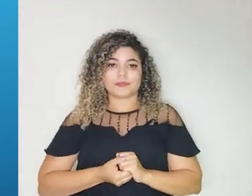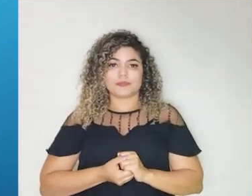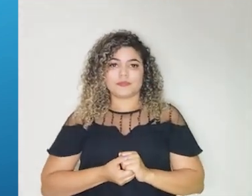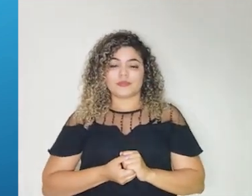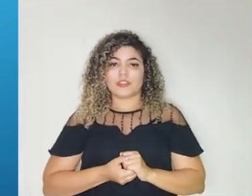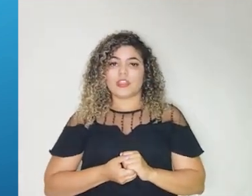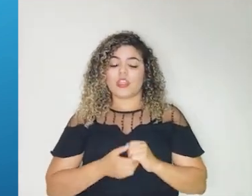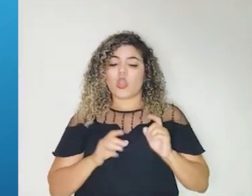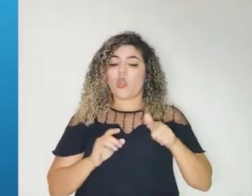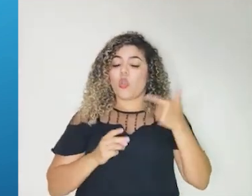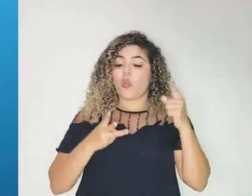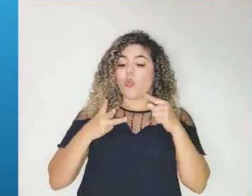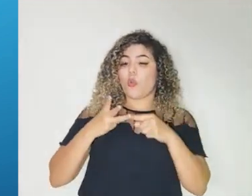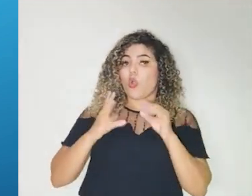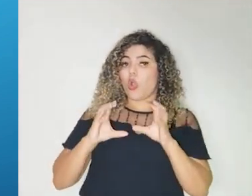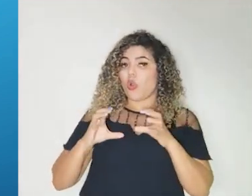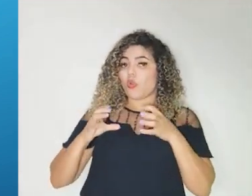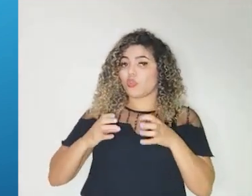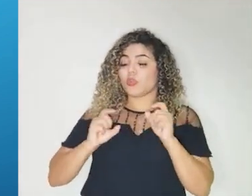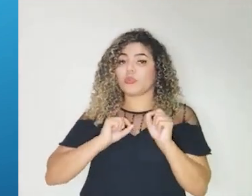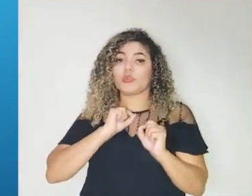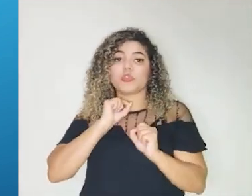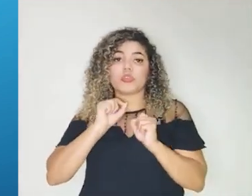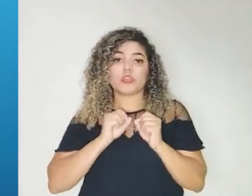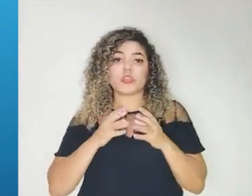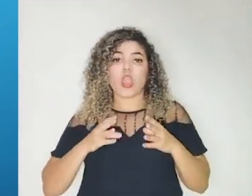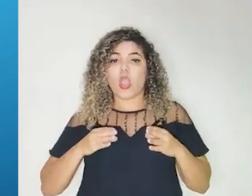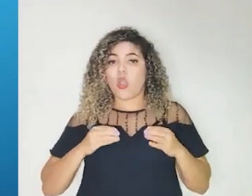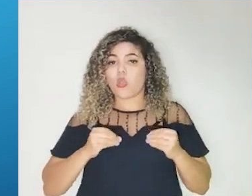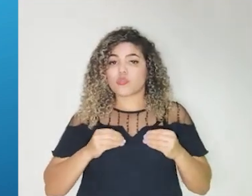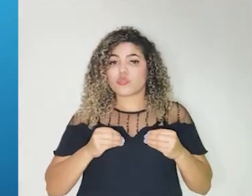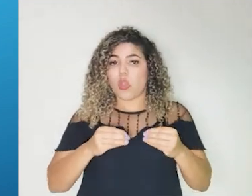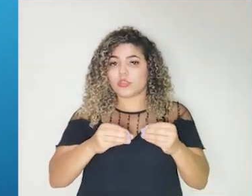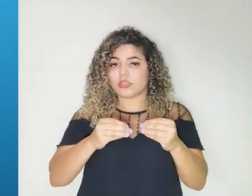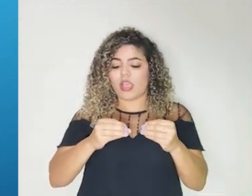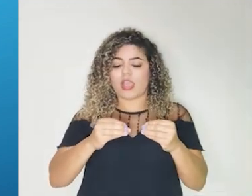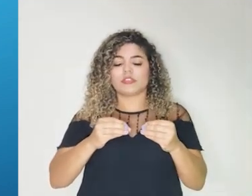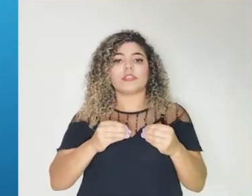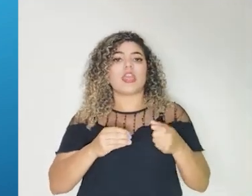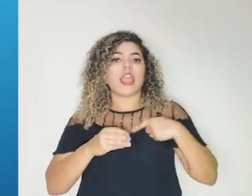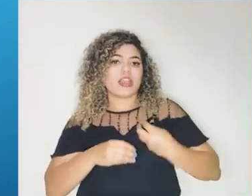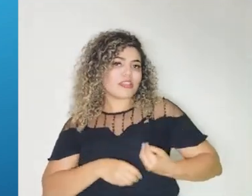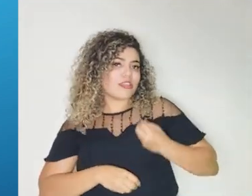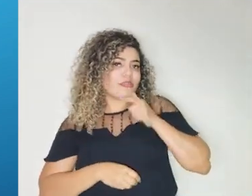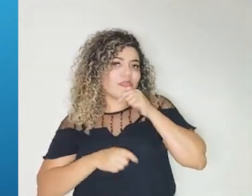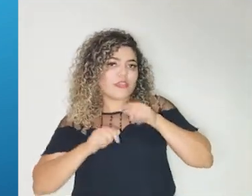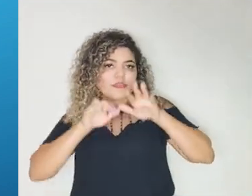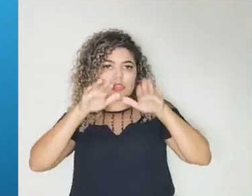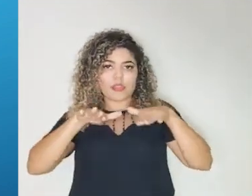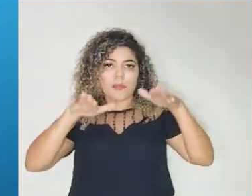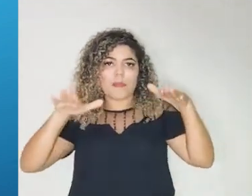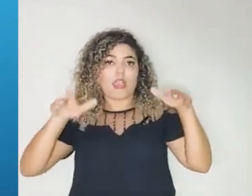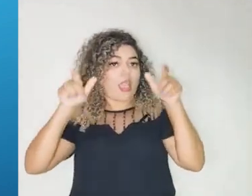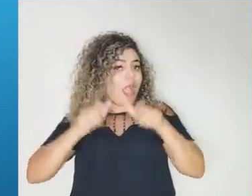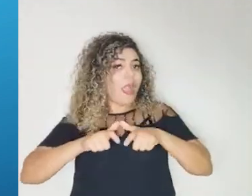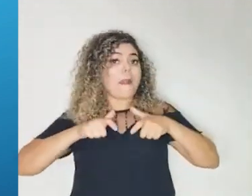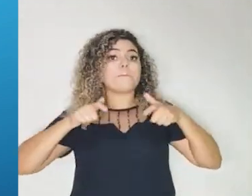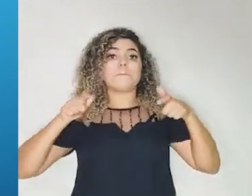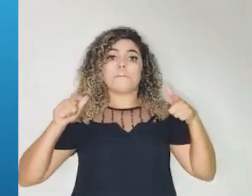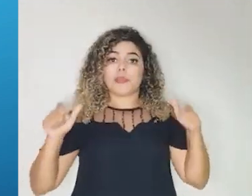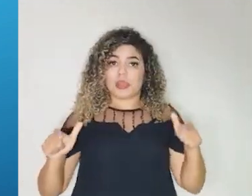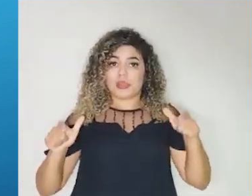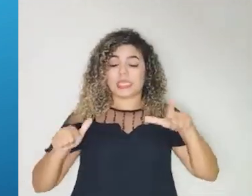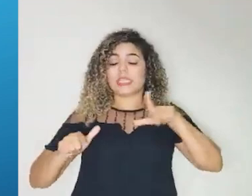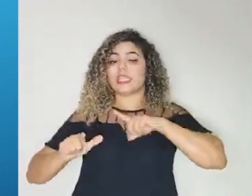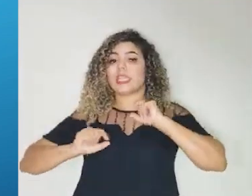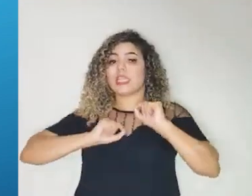Uma terceira classe dos artrópodes são os crustáceos. Esses animais são marinhos na sua maioria. São animais que